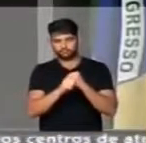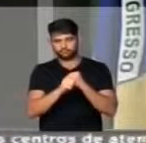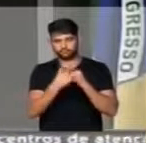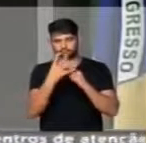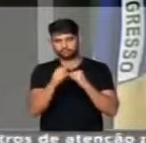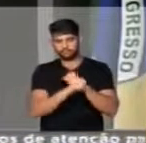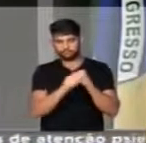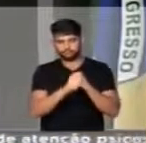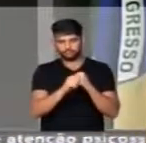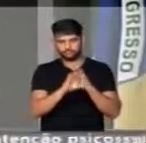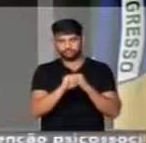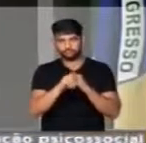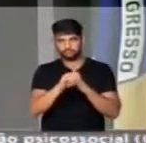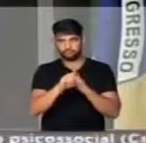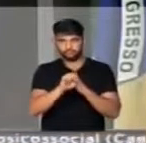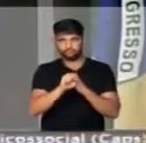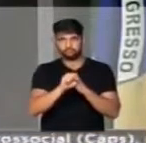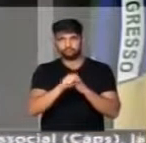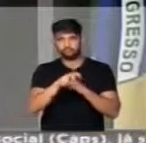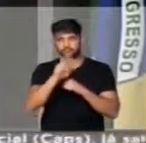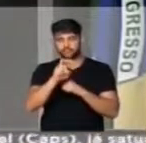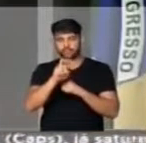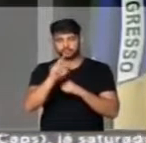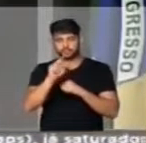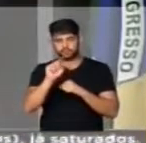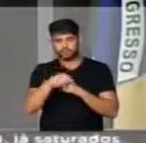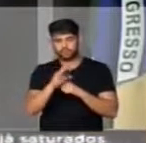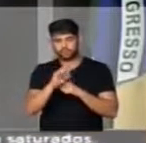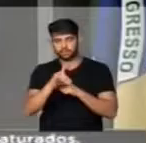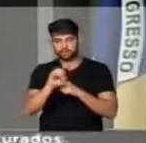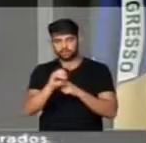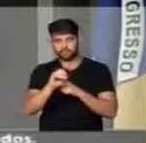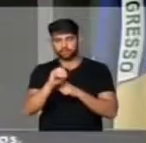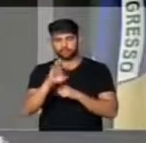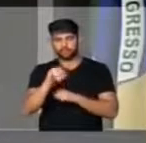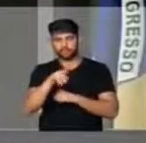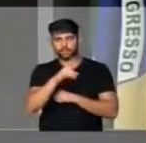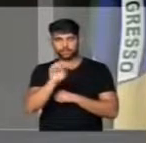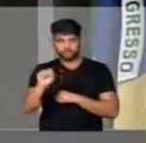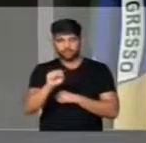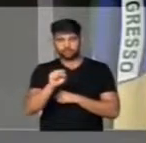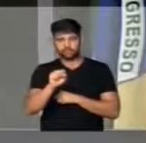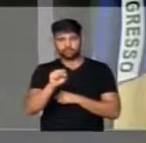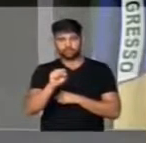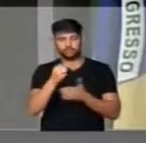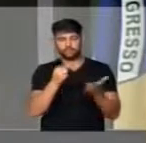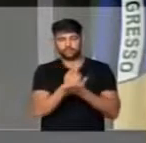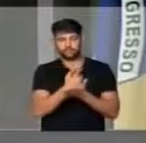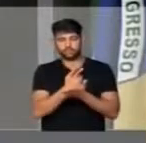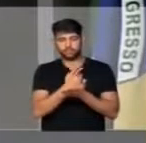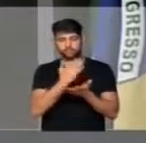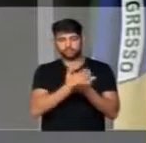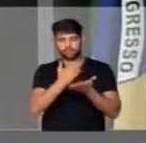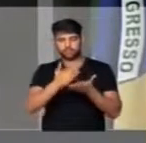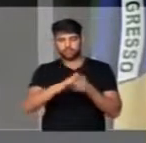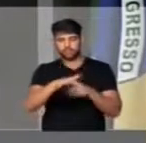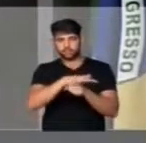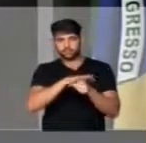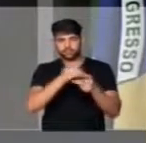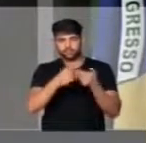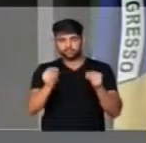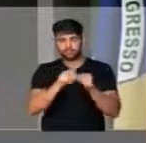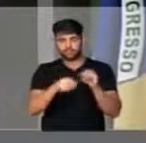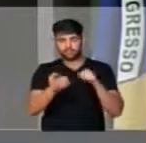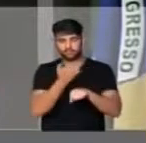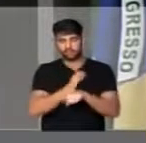4 anos de carência de 5 linhas de crédito do BNDES, o pagamento da parcela cheia para